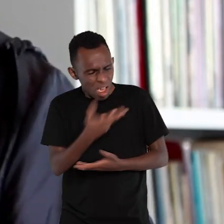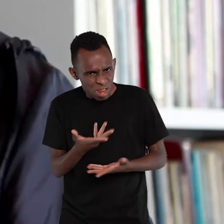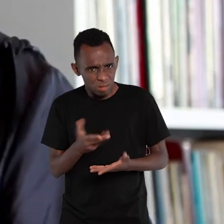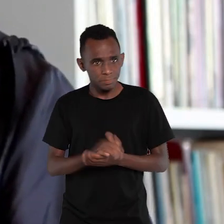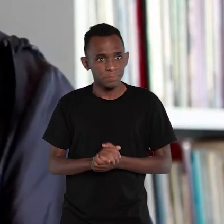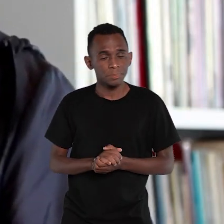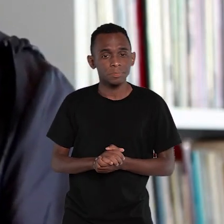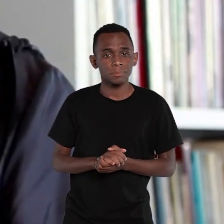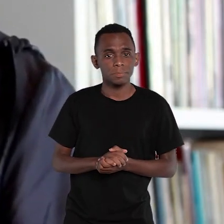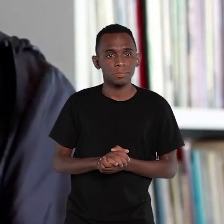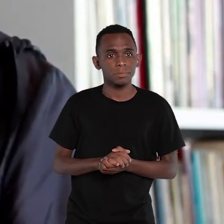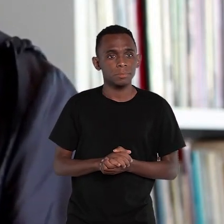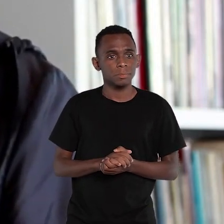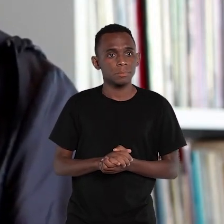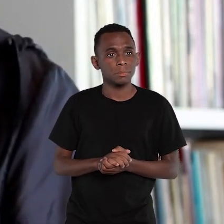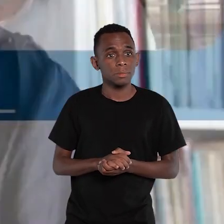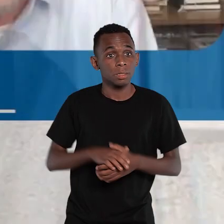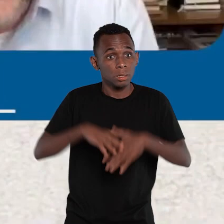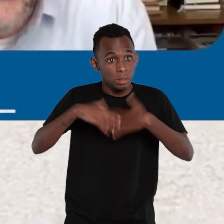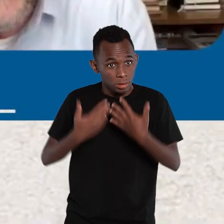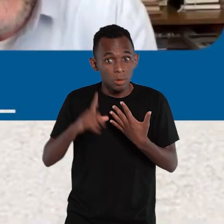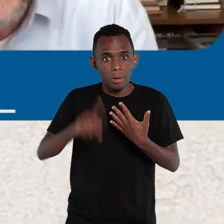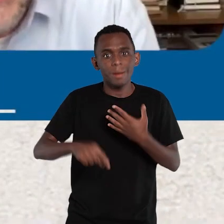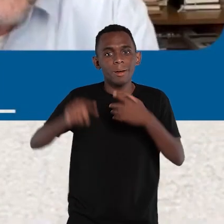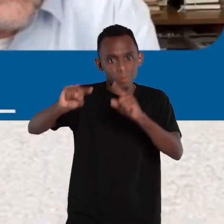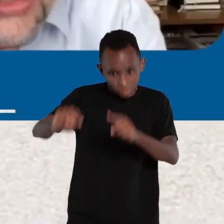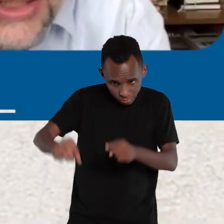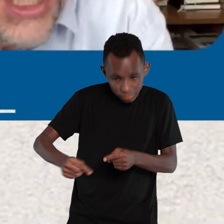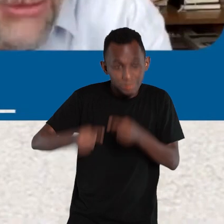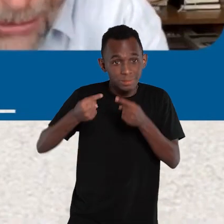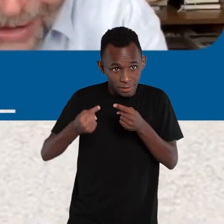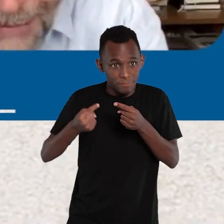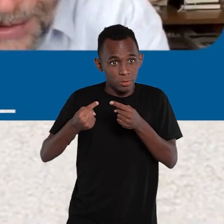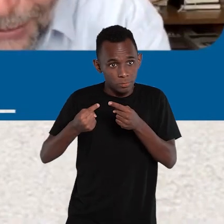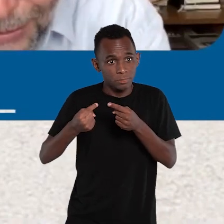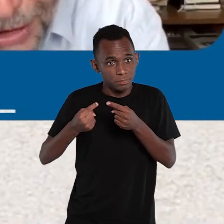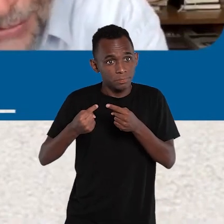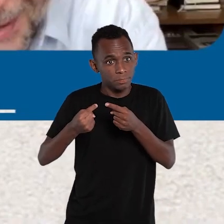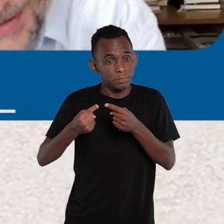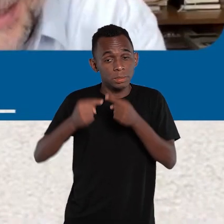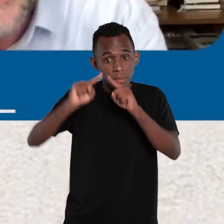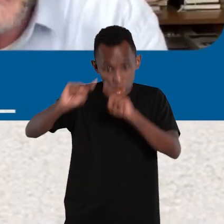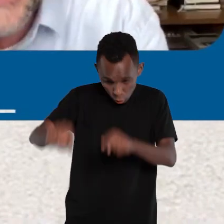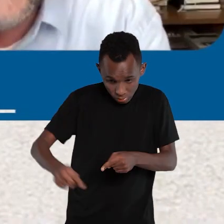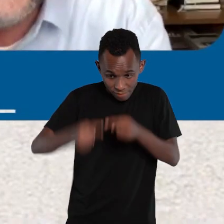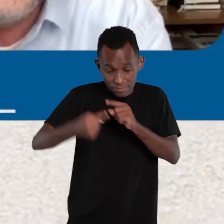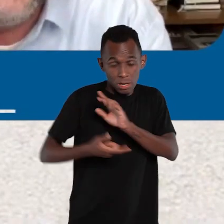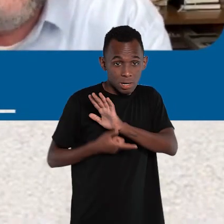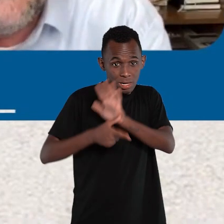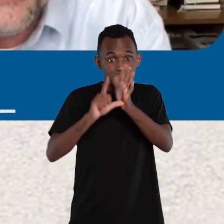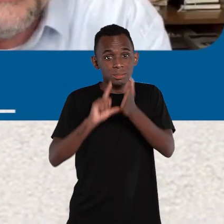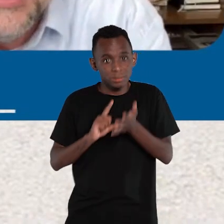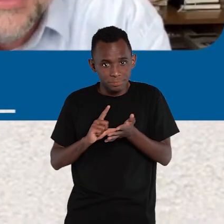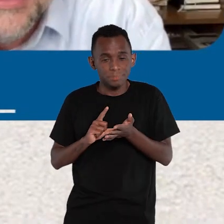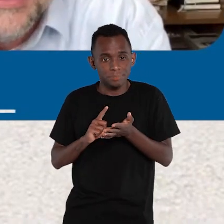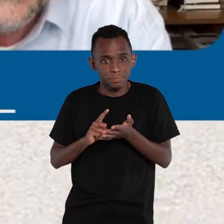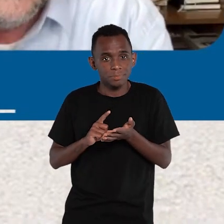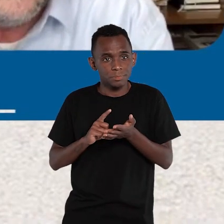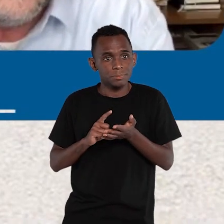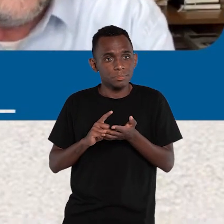caduca? Então, é esse conflito, antes que a gente leia o conto inteiro, porque ele é curtinho, mas antes desse